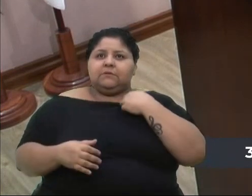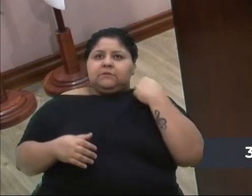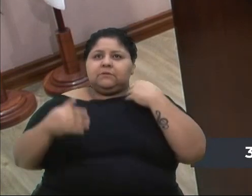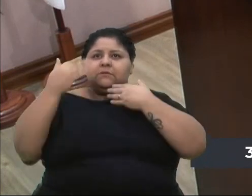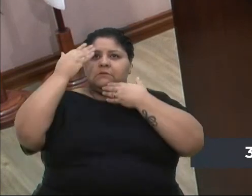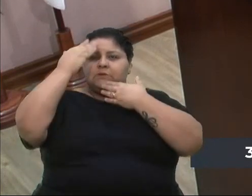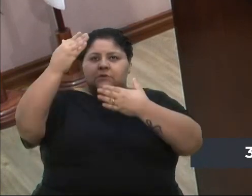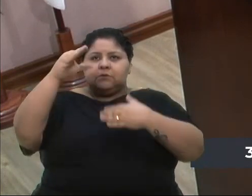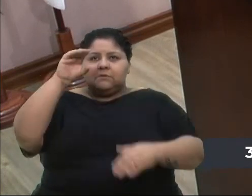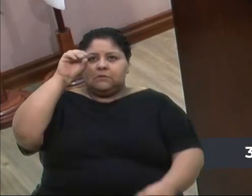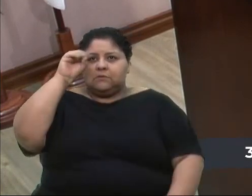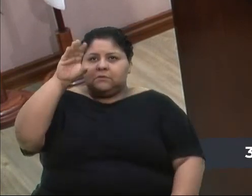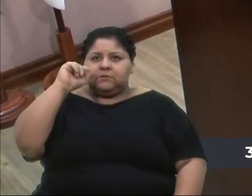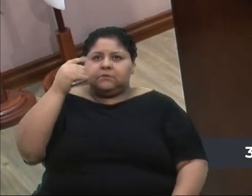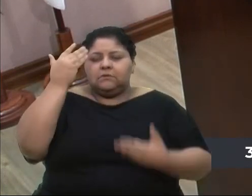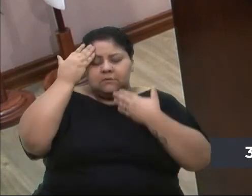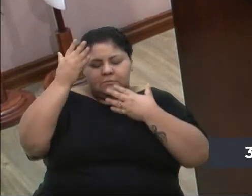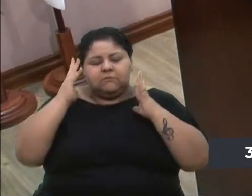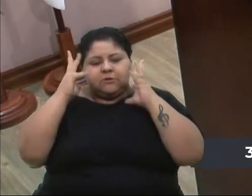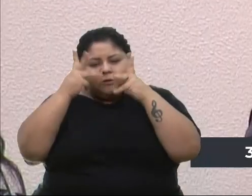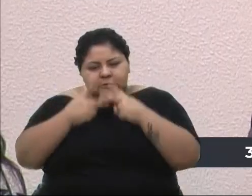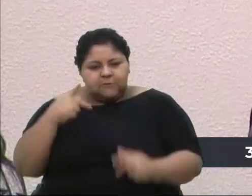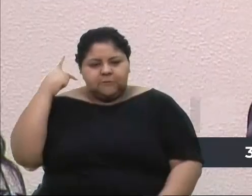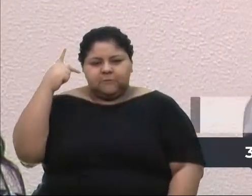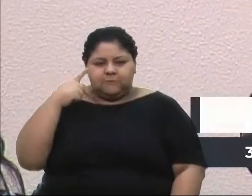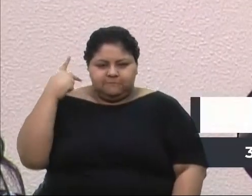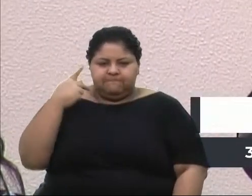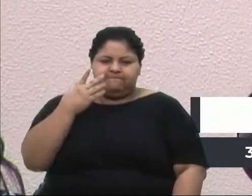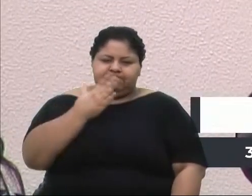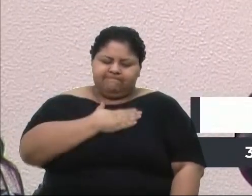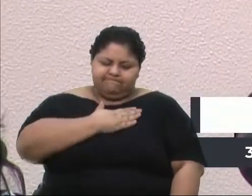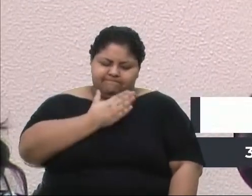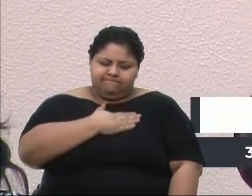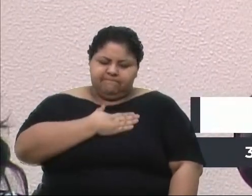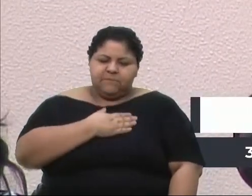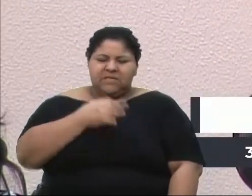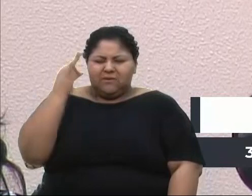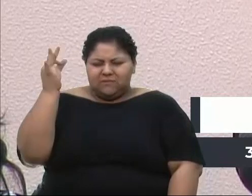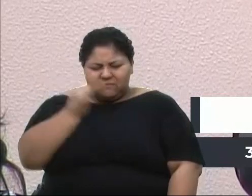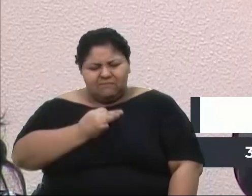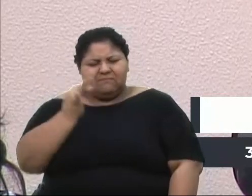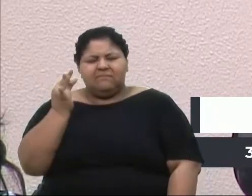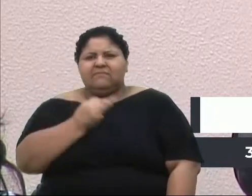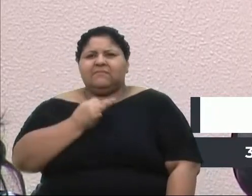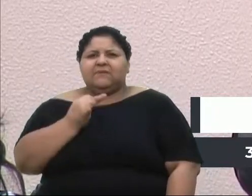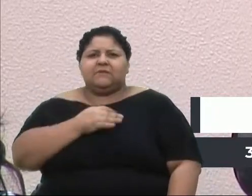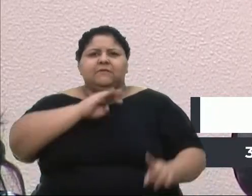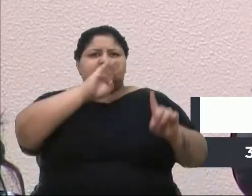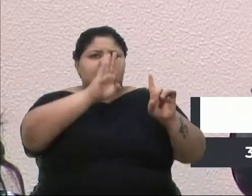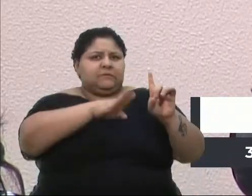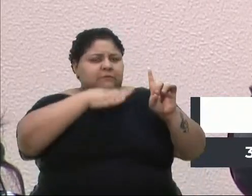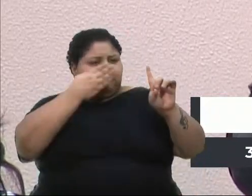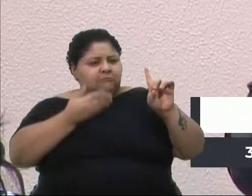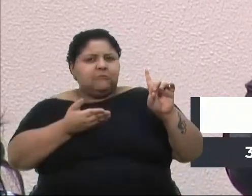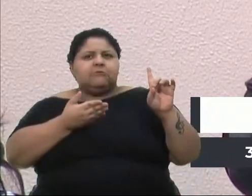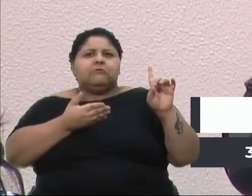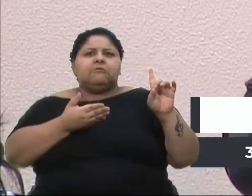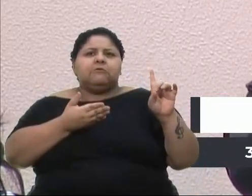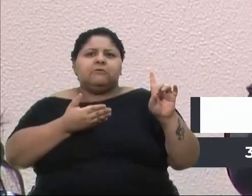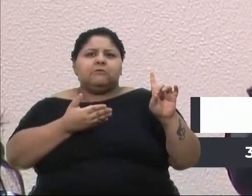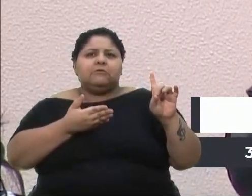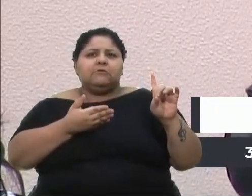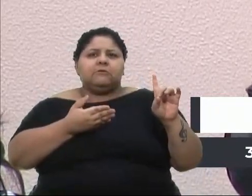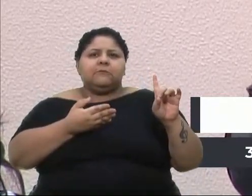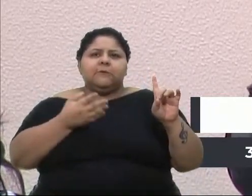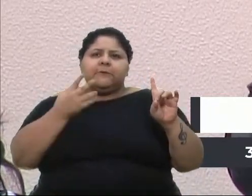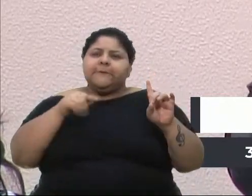vereador Fiuza. Eu agradeço todos os vereadores aqui de coração, que tenho certeza que essa homenagem ele está olhando